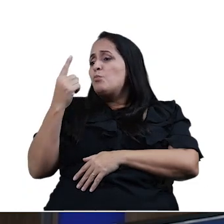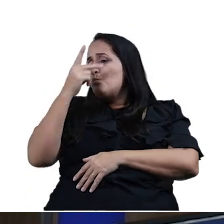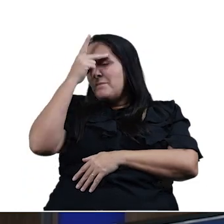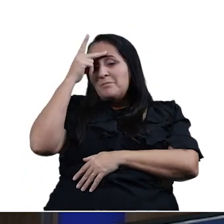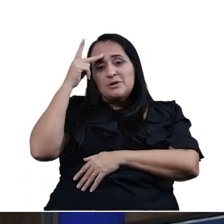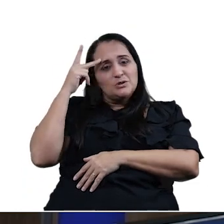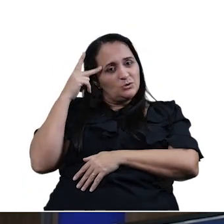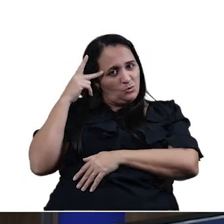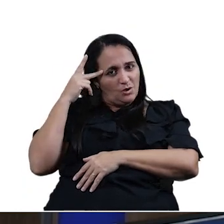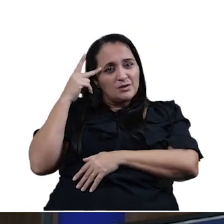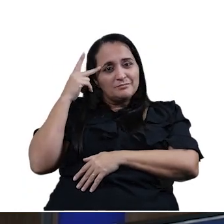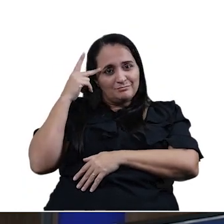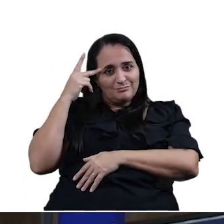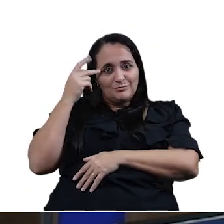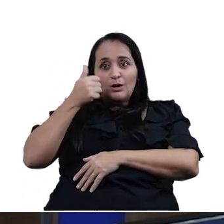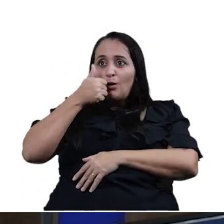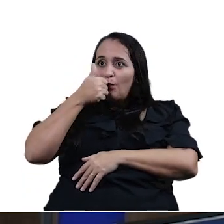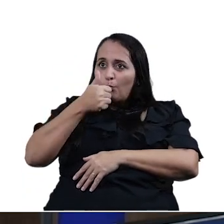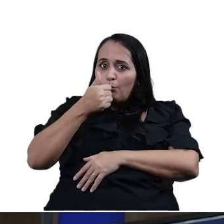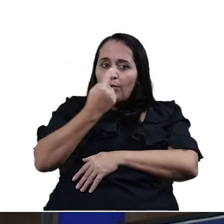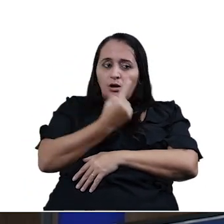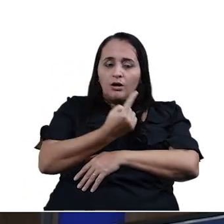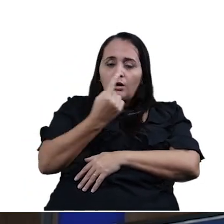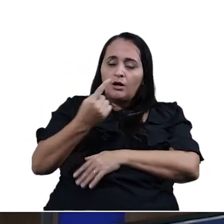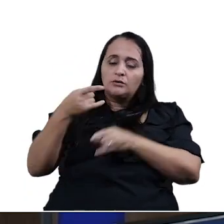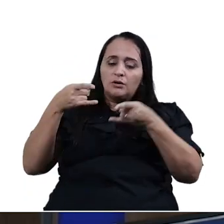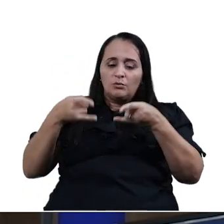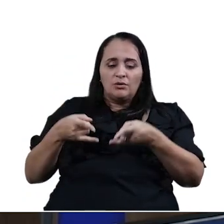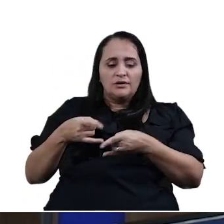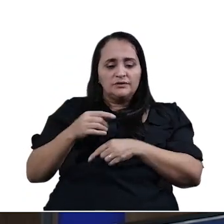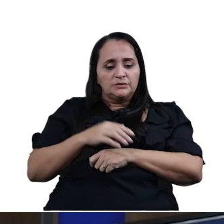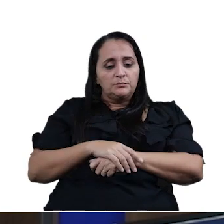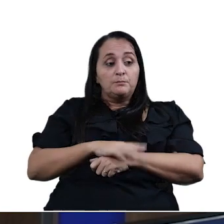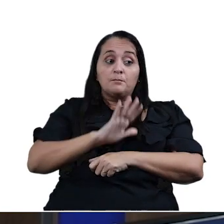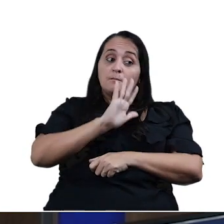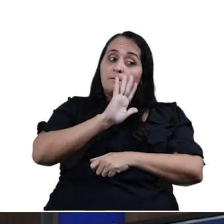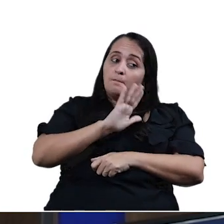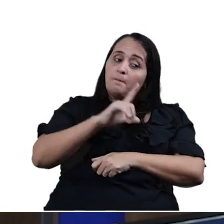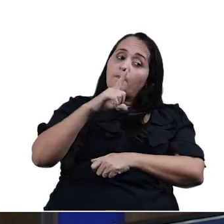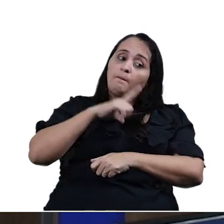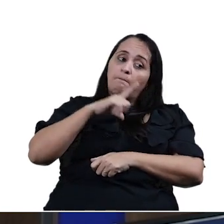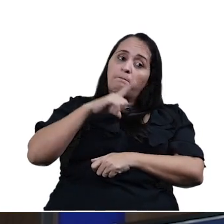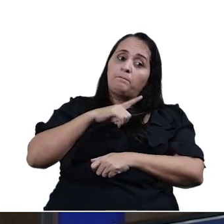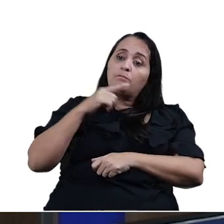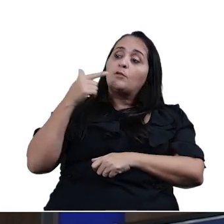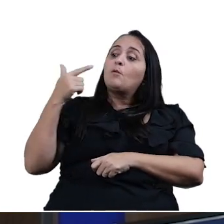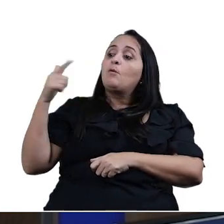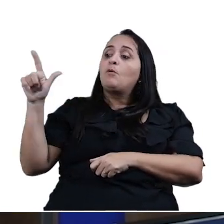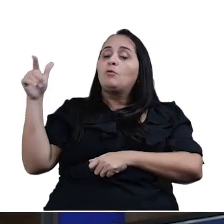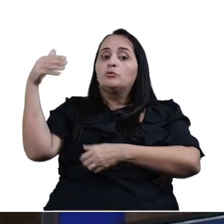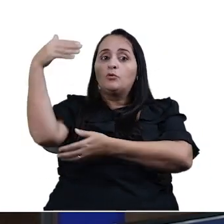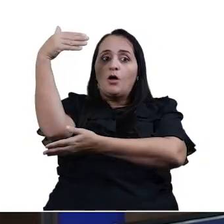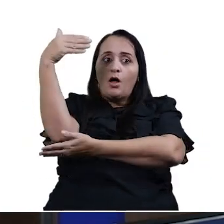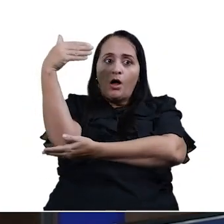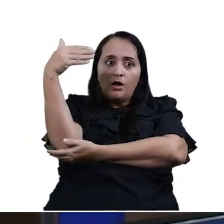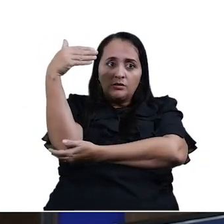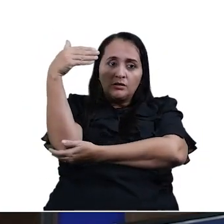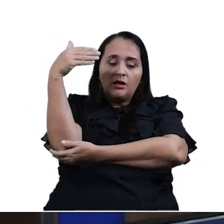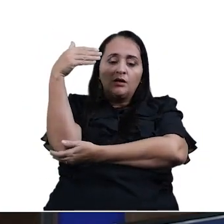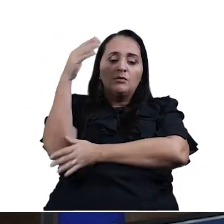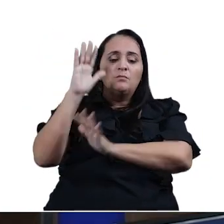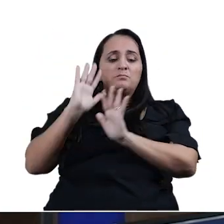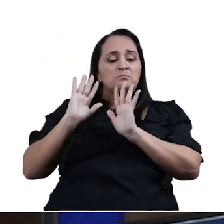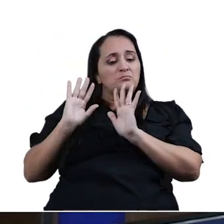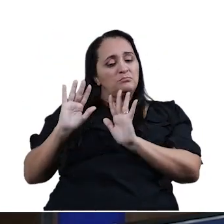só pode ser uma pessoa, só cabe uma pessoa. Aí ele falou, eu tenho outro hotel do lado aqui, só que o outro